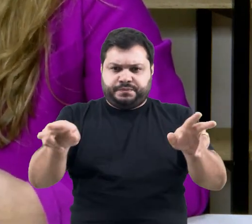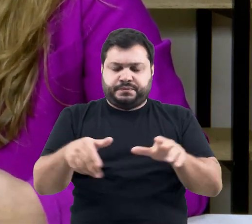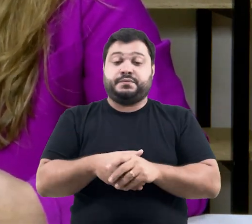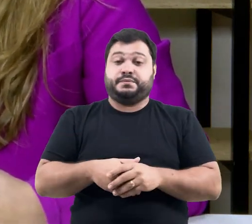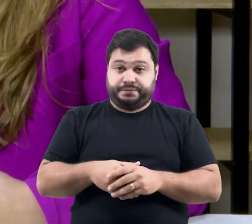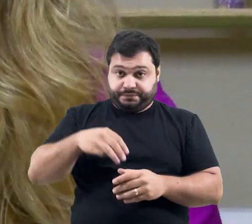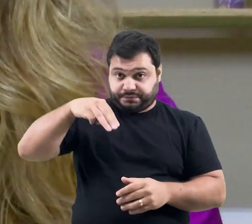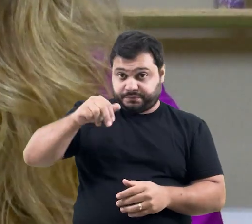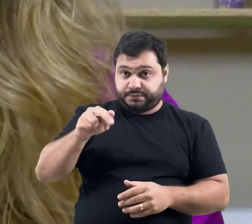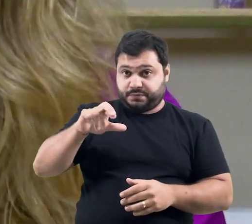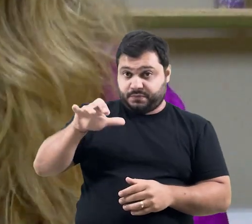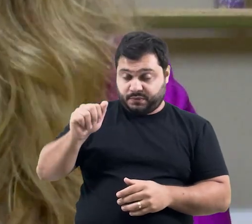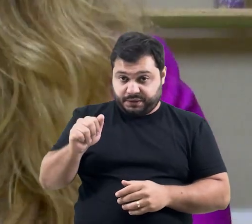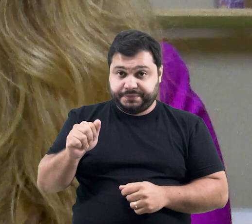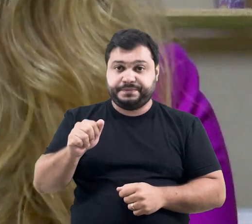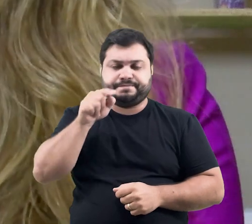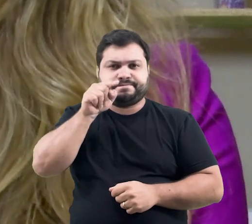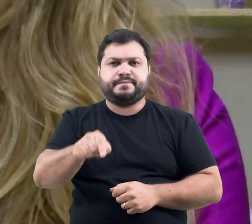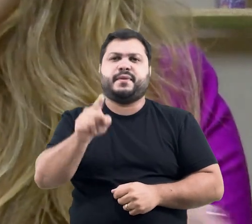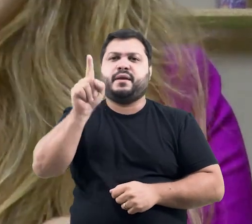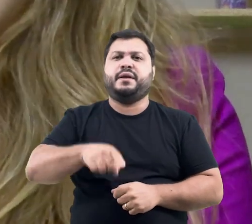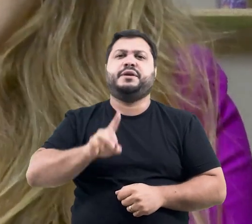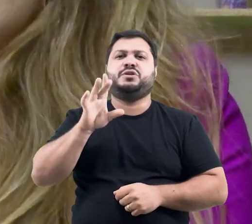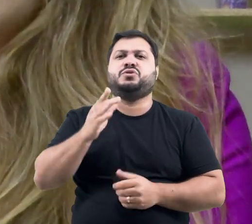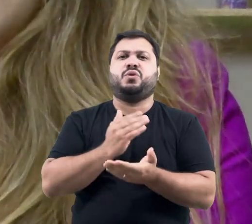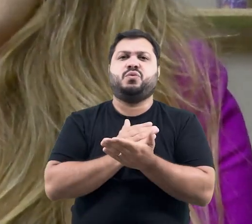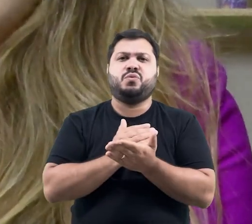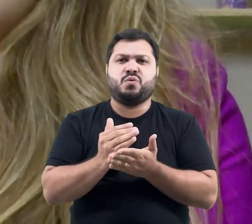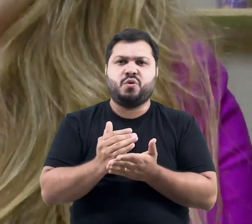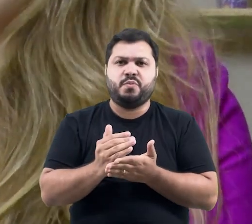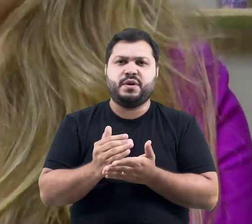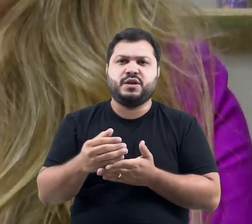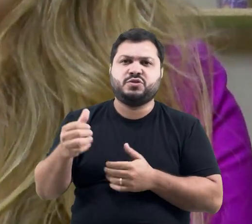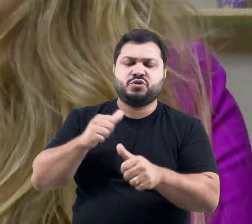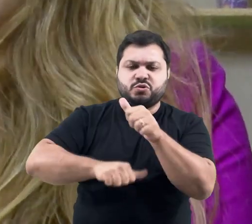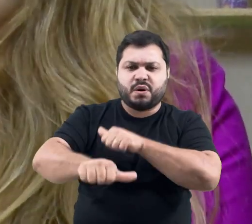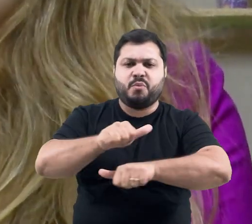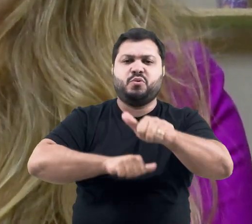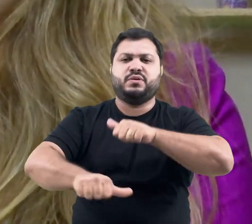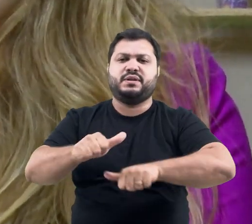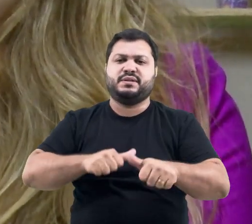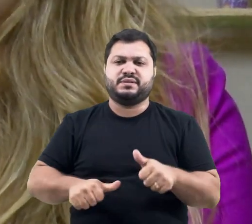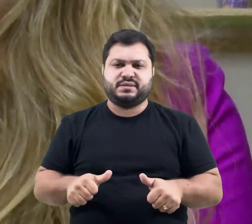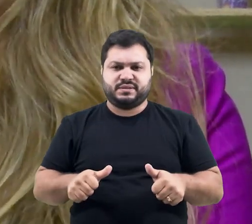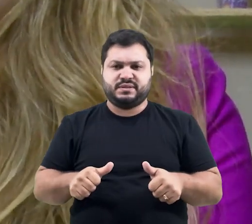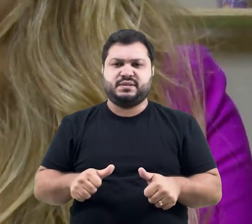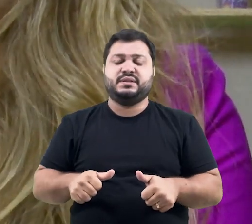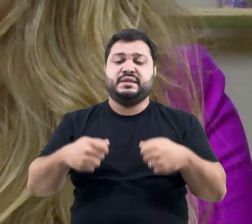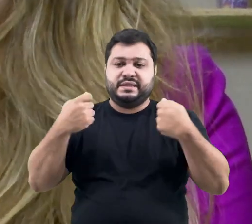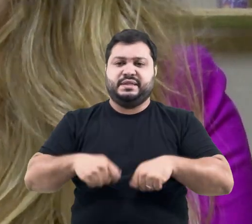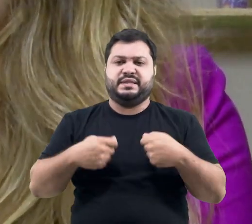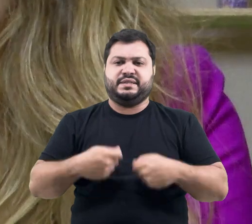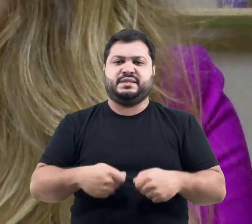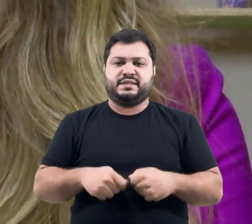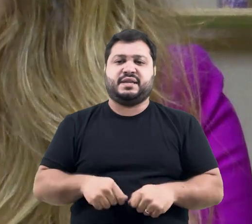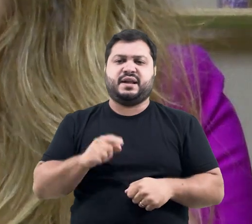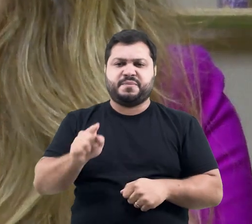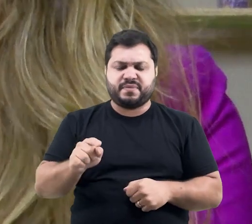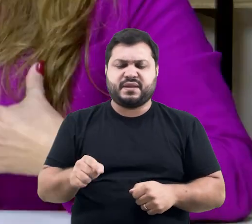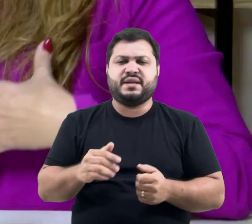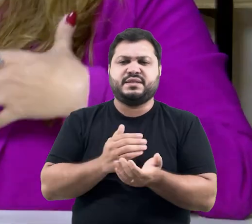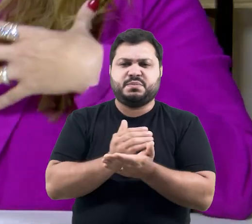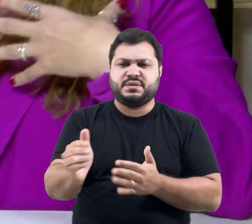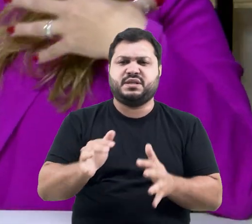aspectos diversos. Para Mariana Covre, esse é apenas o começo de uma mudança proeminente e